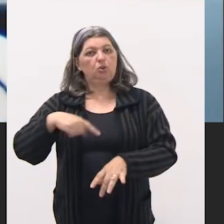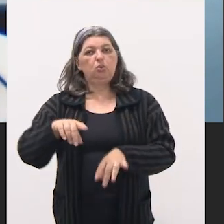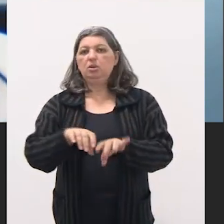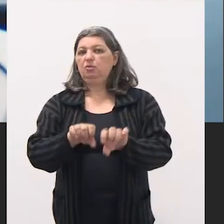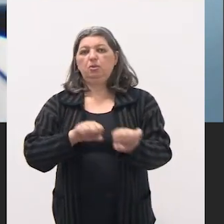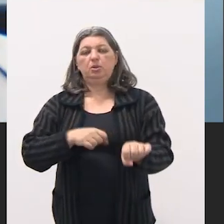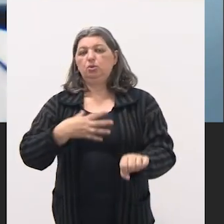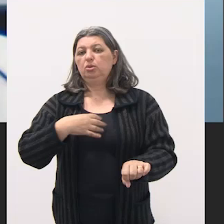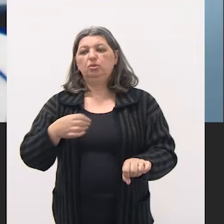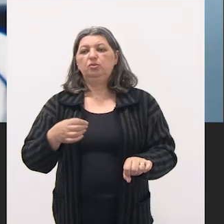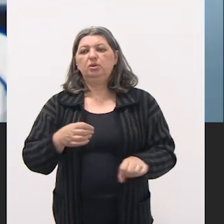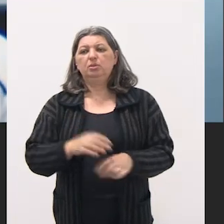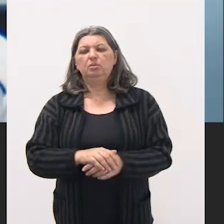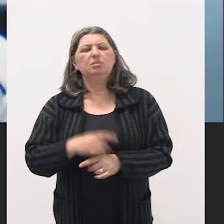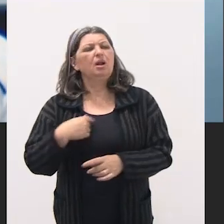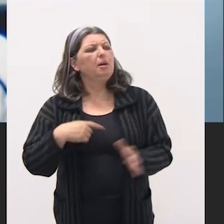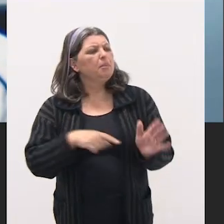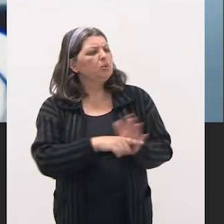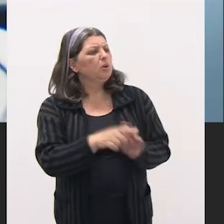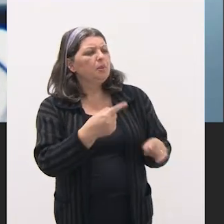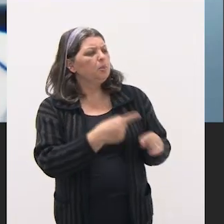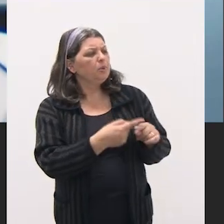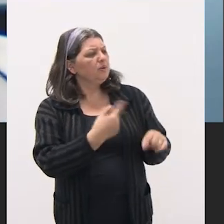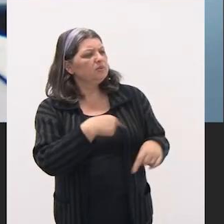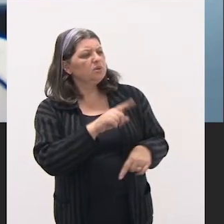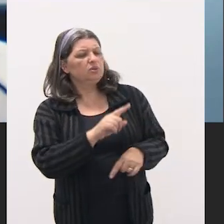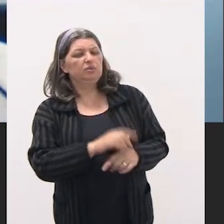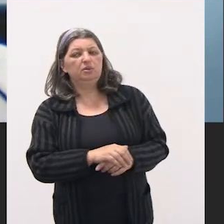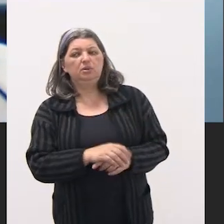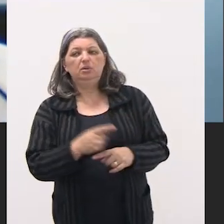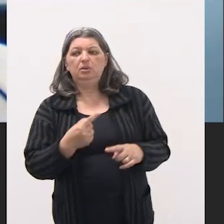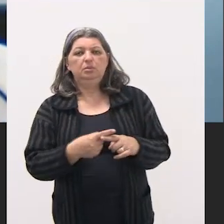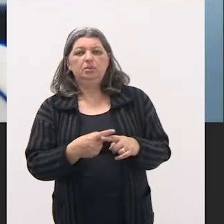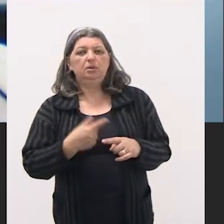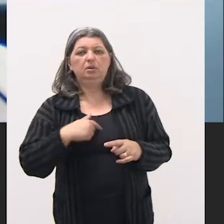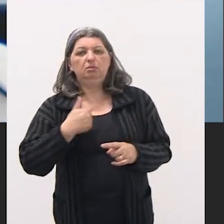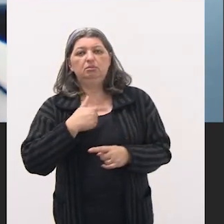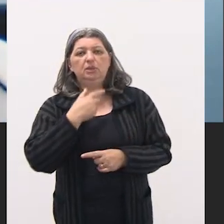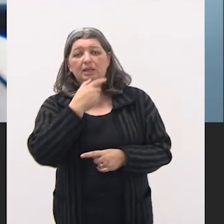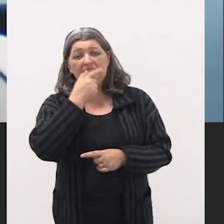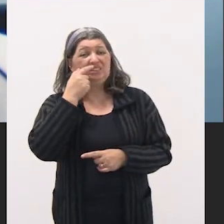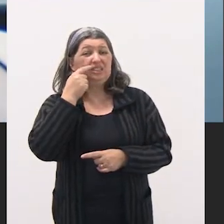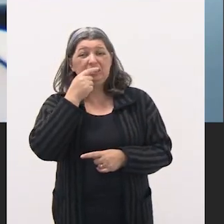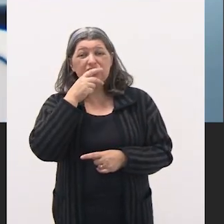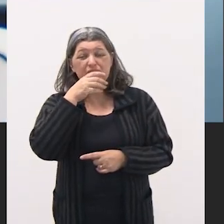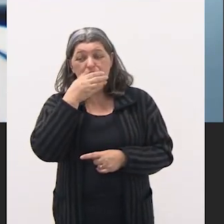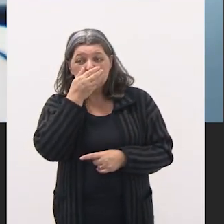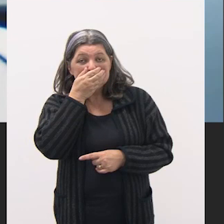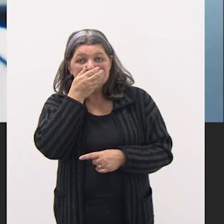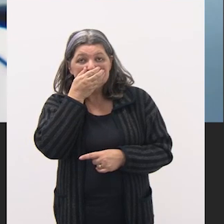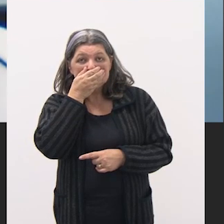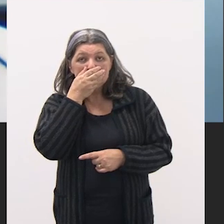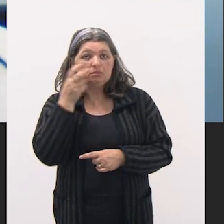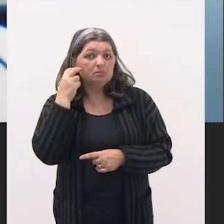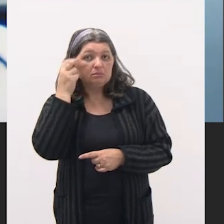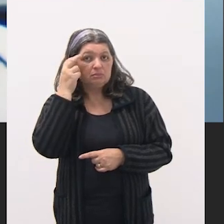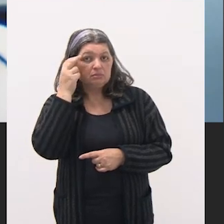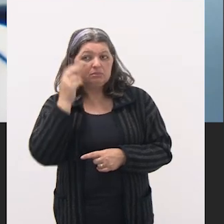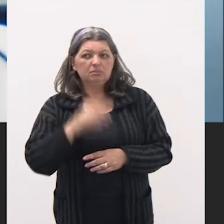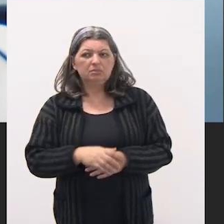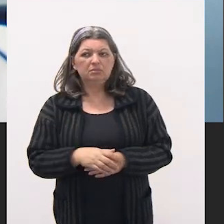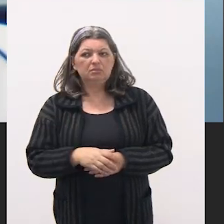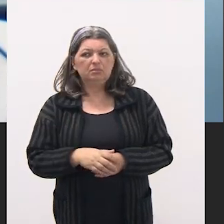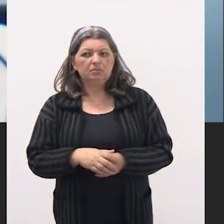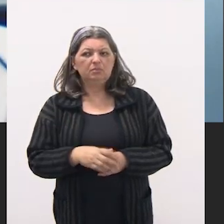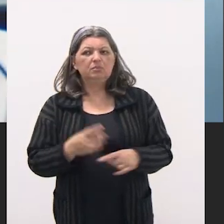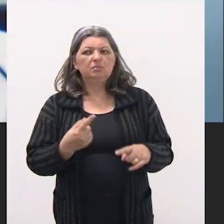formatura. Eu falei, mas por que você não vai na formatura? Eu não vou sem o dente, eu não vou que caia o meu dente. Aí eu falei, mas